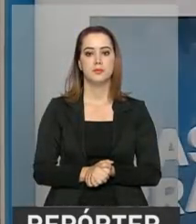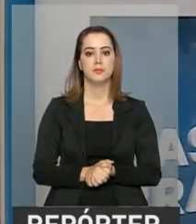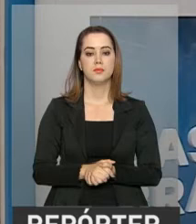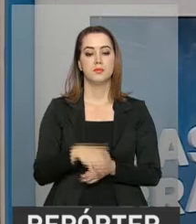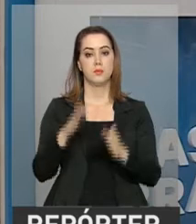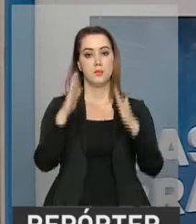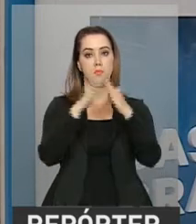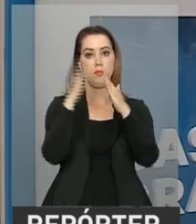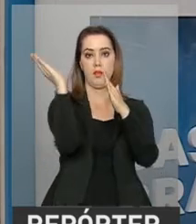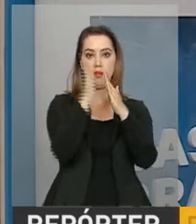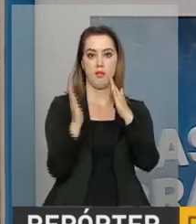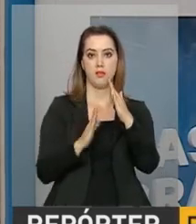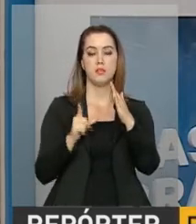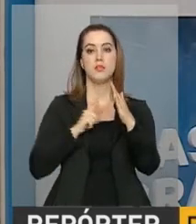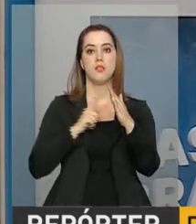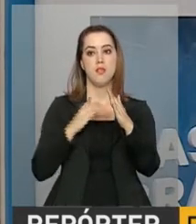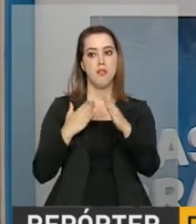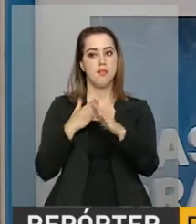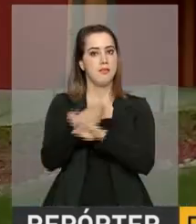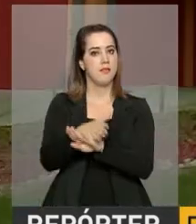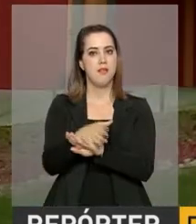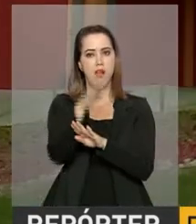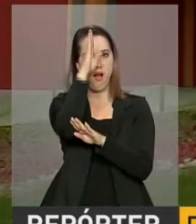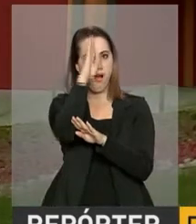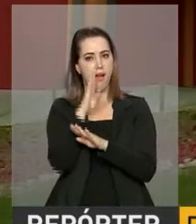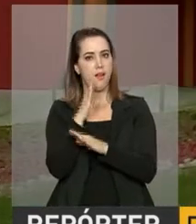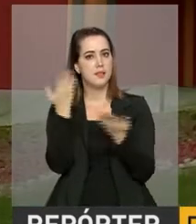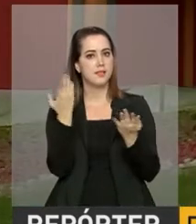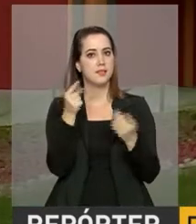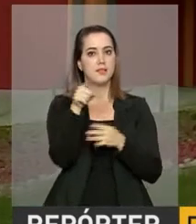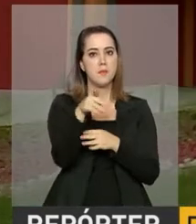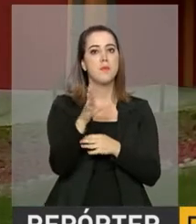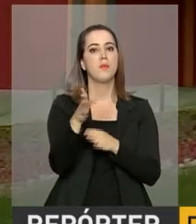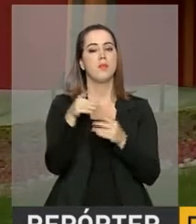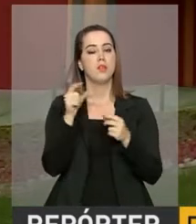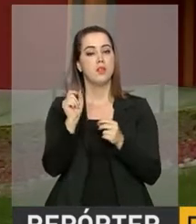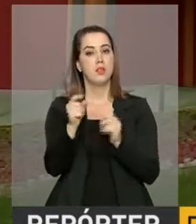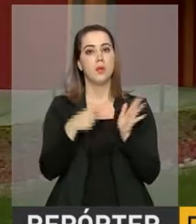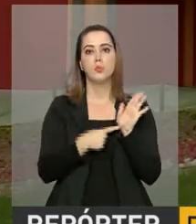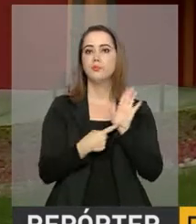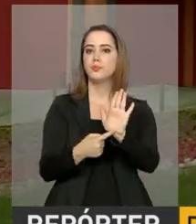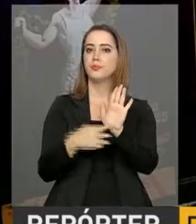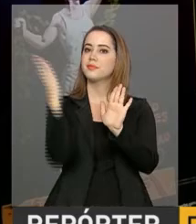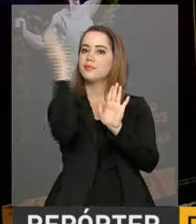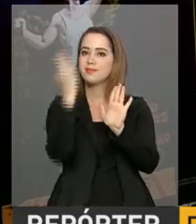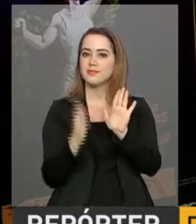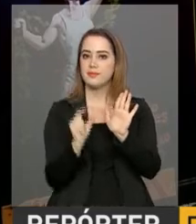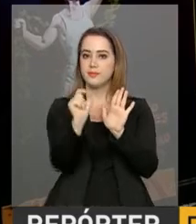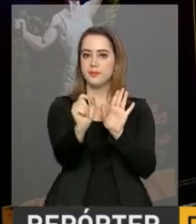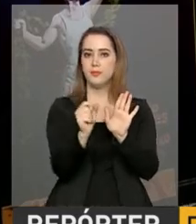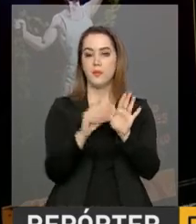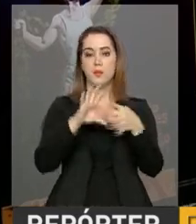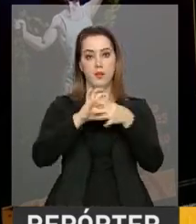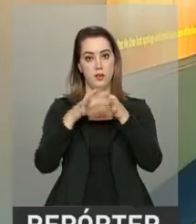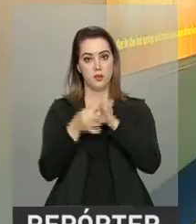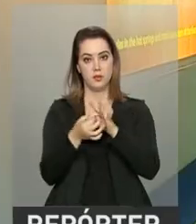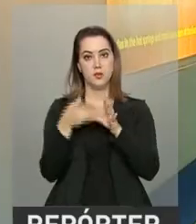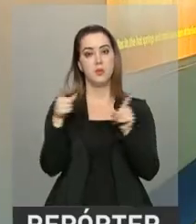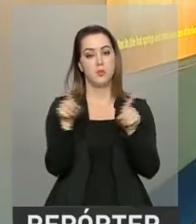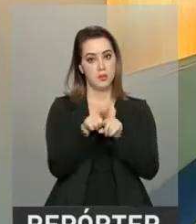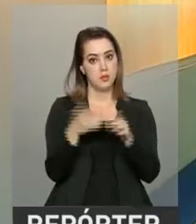A Casa Brasil tem entrada gratuita e foi projetada para ser a vitrine do país no período das Olimpíadas